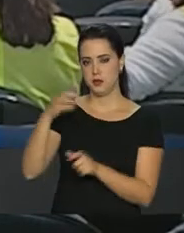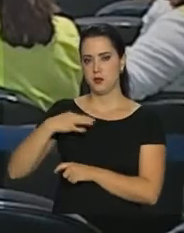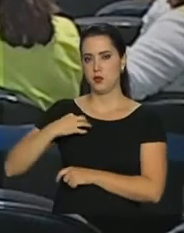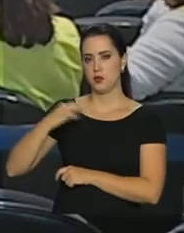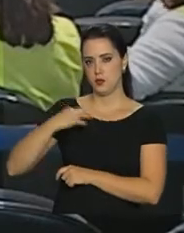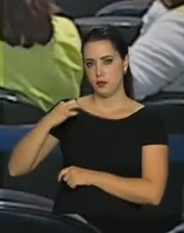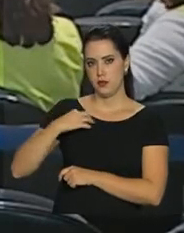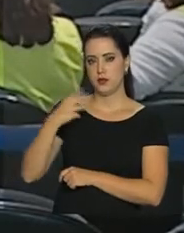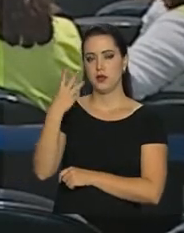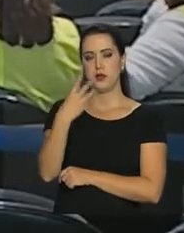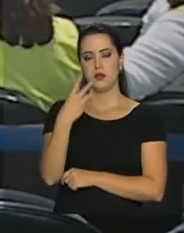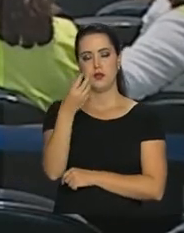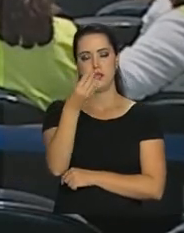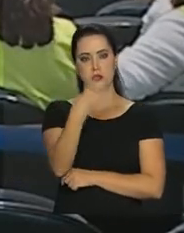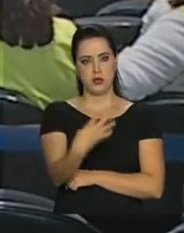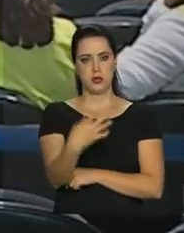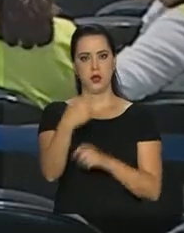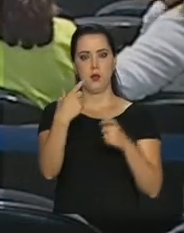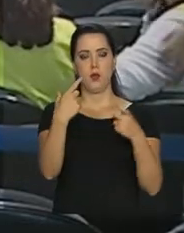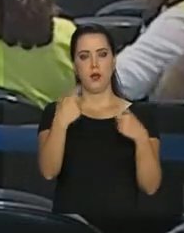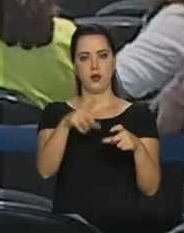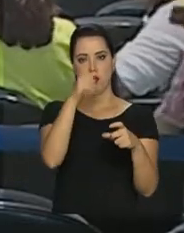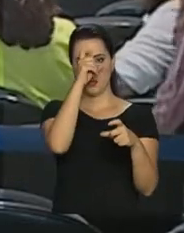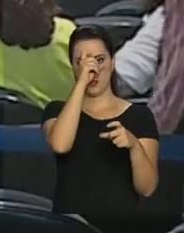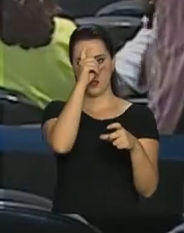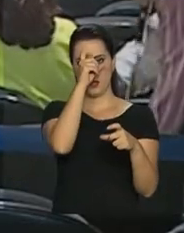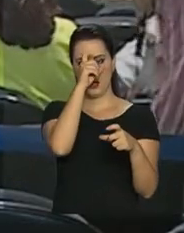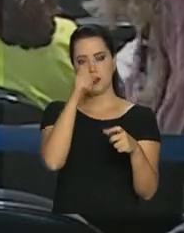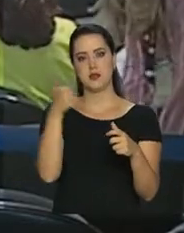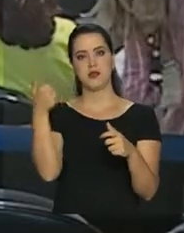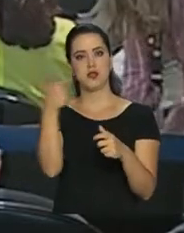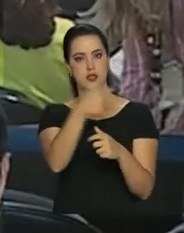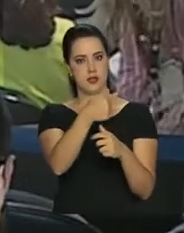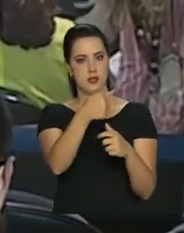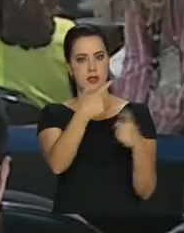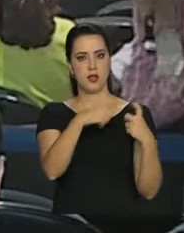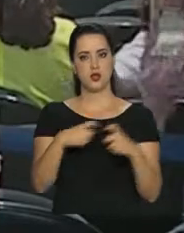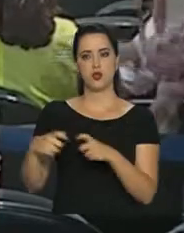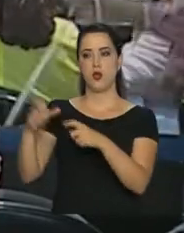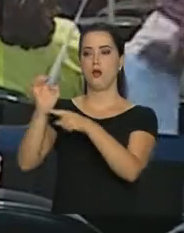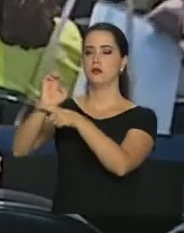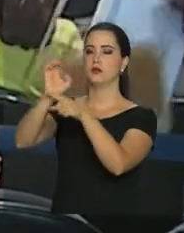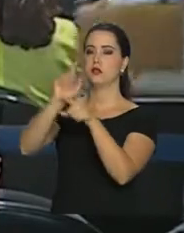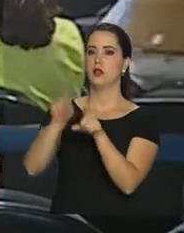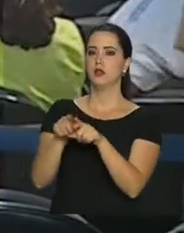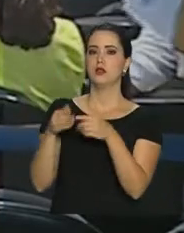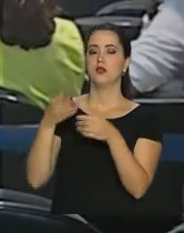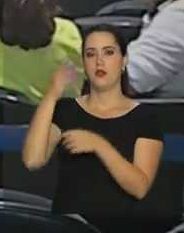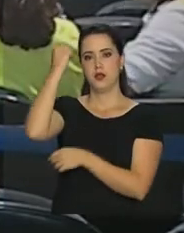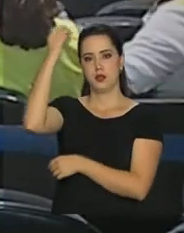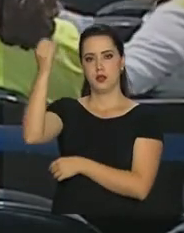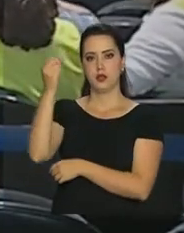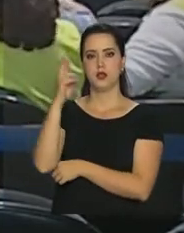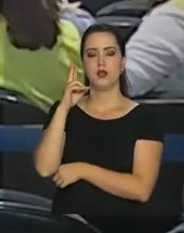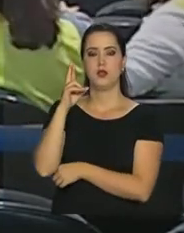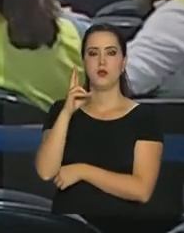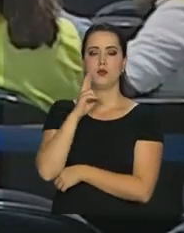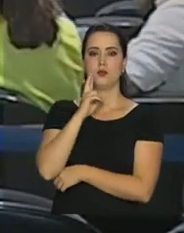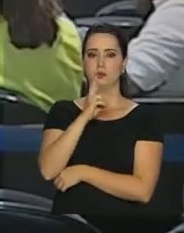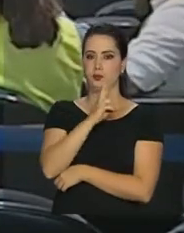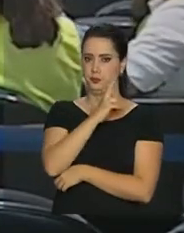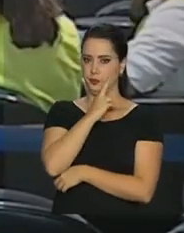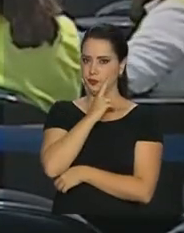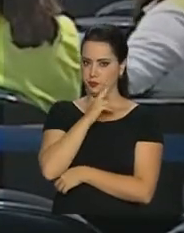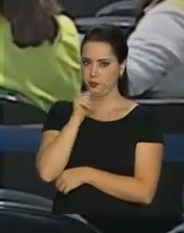24 hospitais universitários federais de 17 estados estarão em boa vista e pacaraíma para atender os venezuelanos